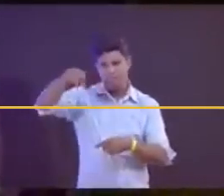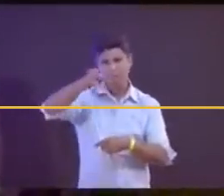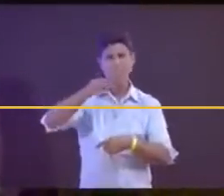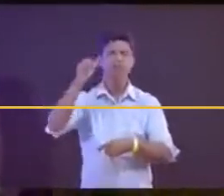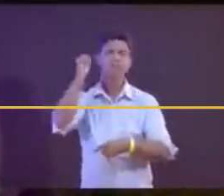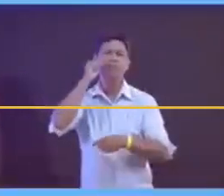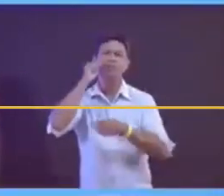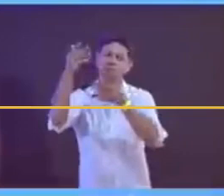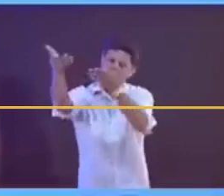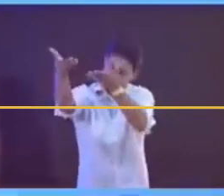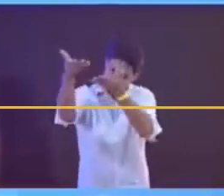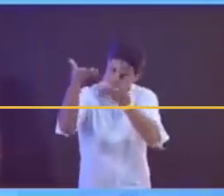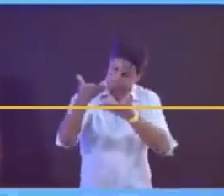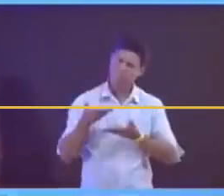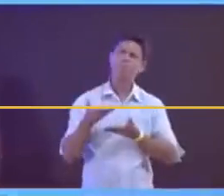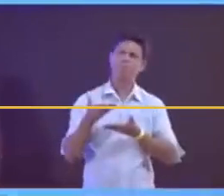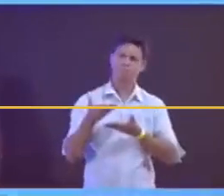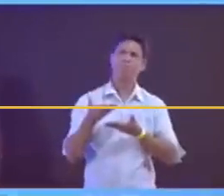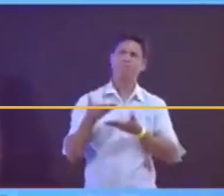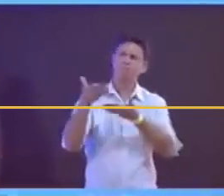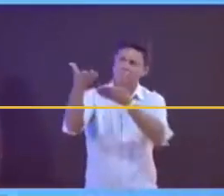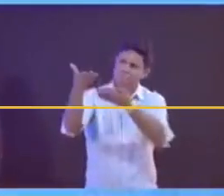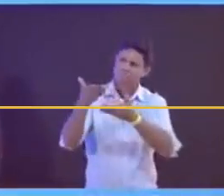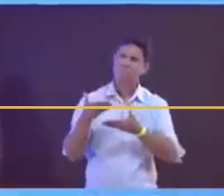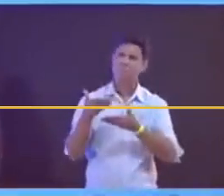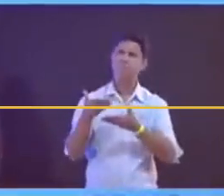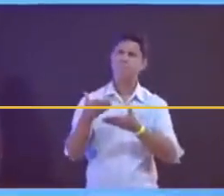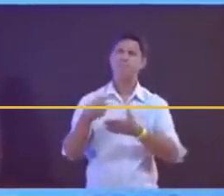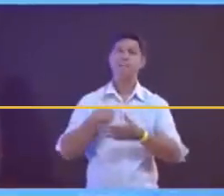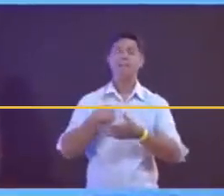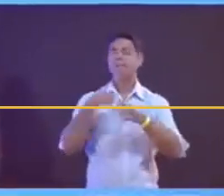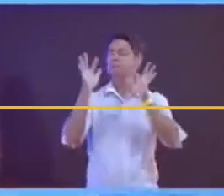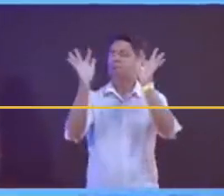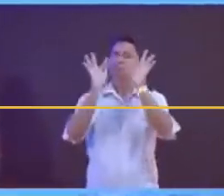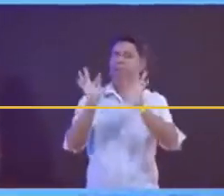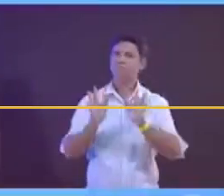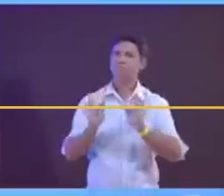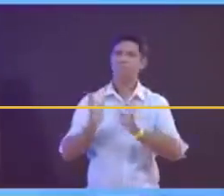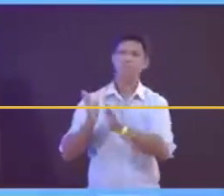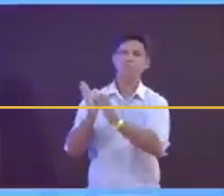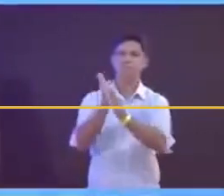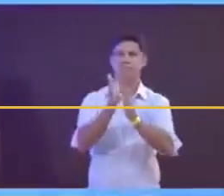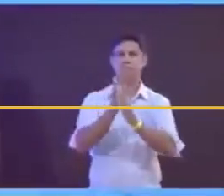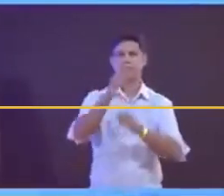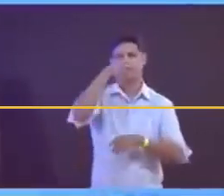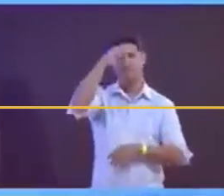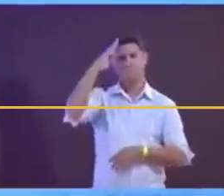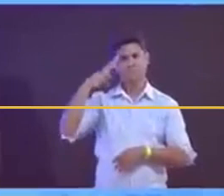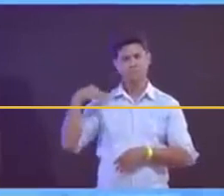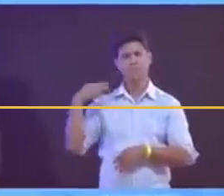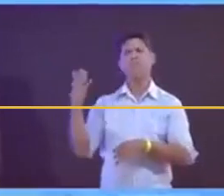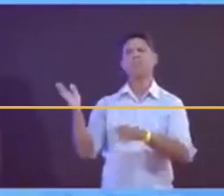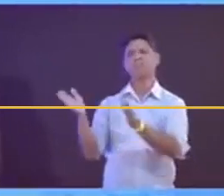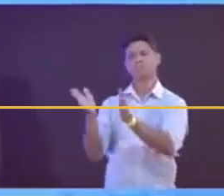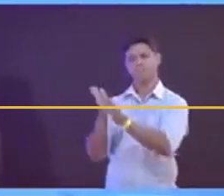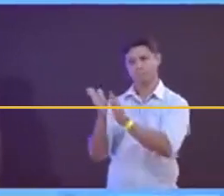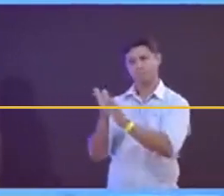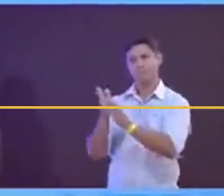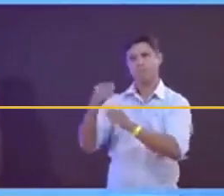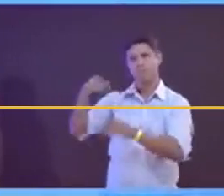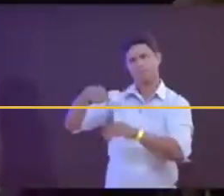muito bem-vindas. Fico muito feliz. Parabenizo a senhora Michele também por estar